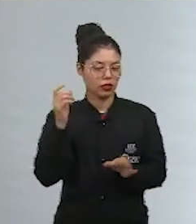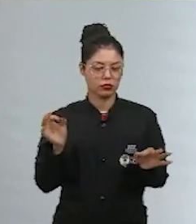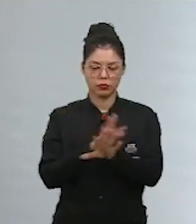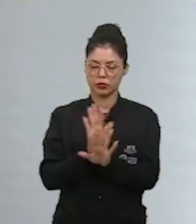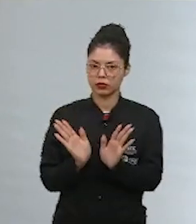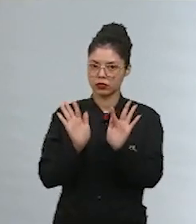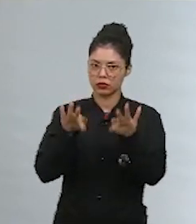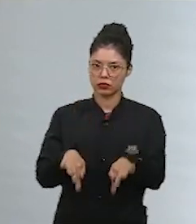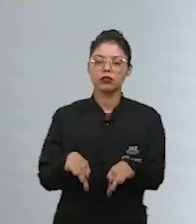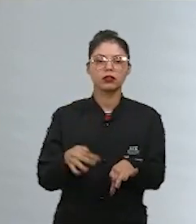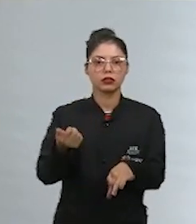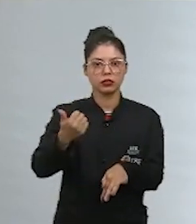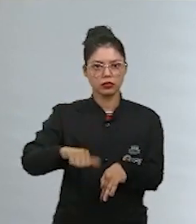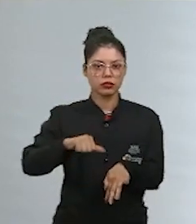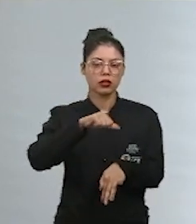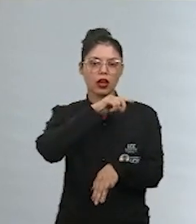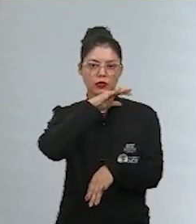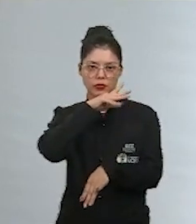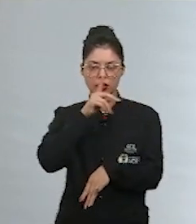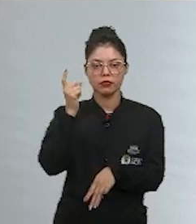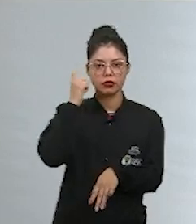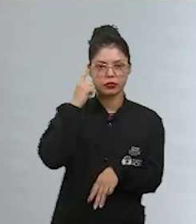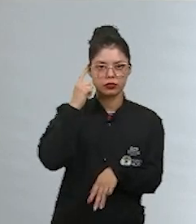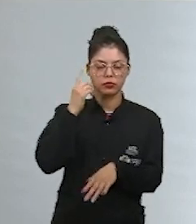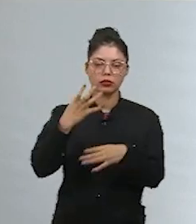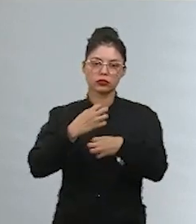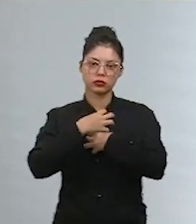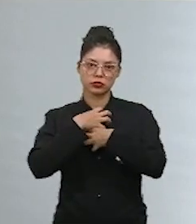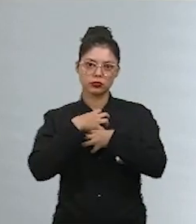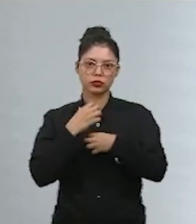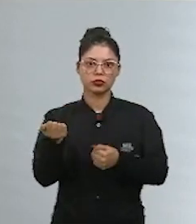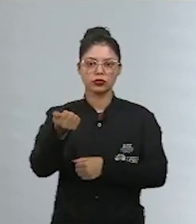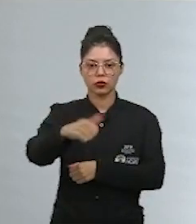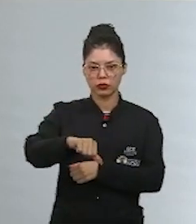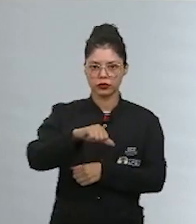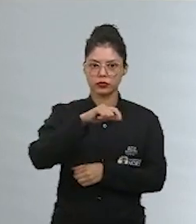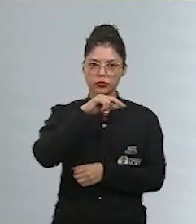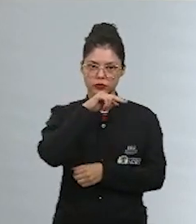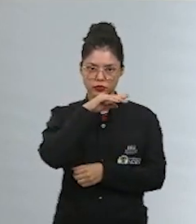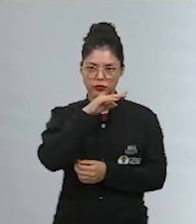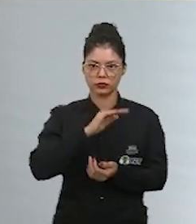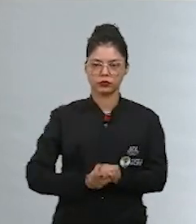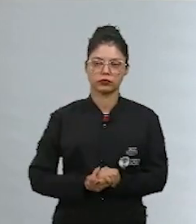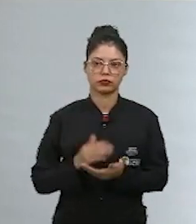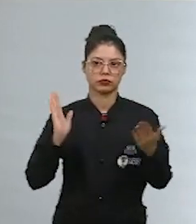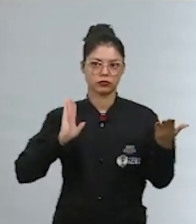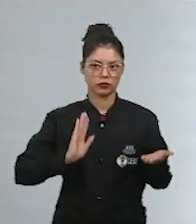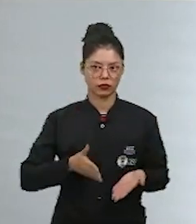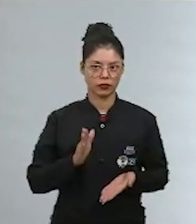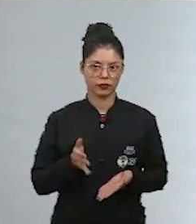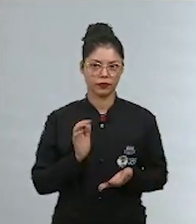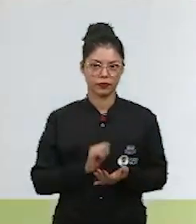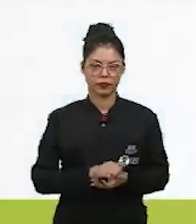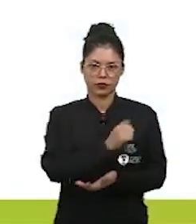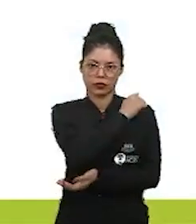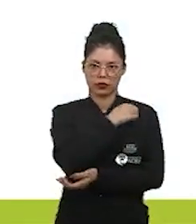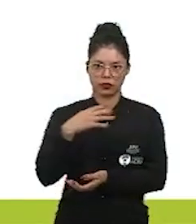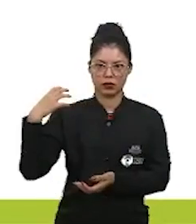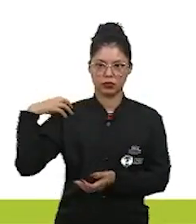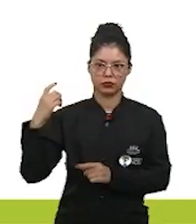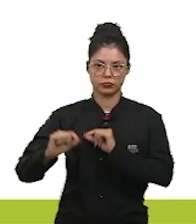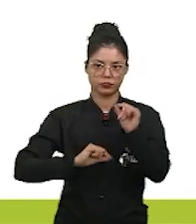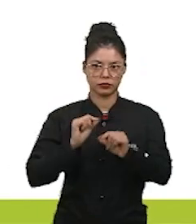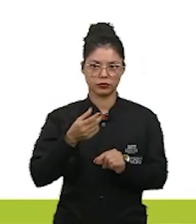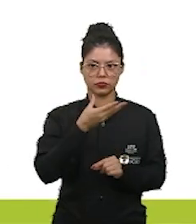pensamentos negativos, esses sentimentos negativos, utilizando a razão. Já o Aristóteles, ele vai dizer